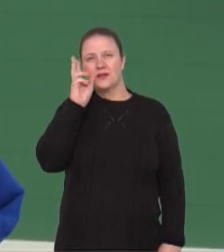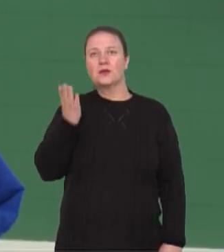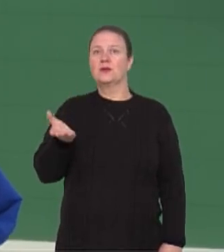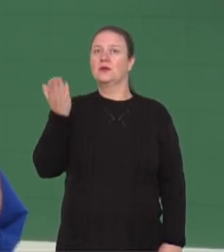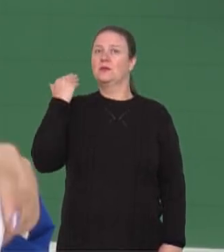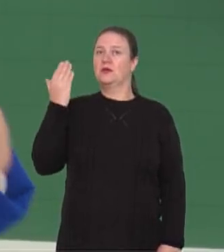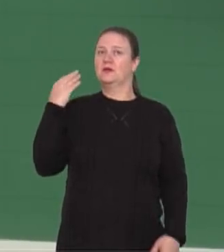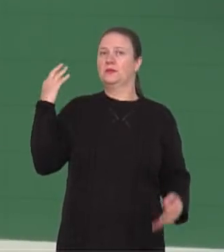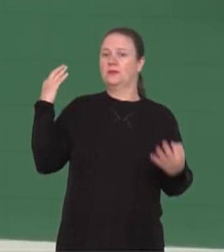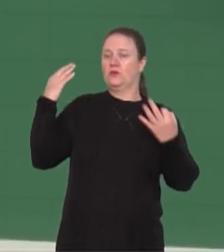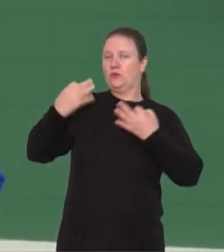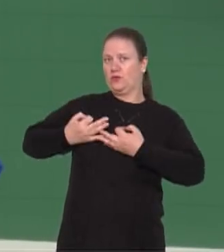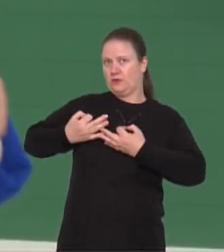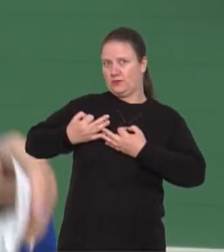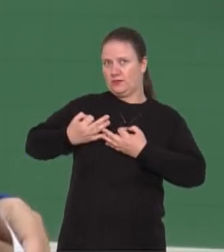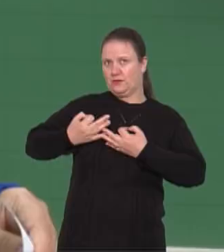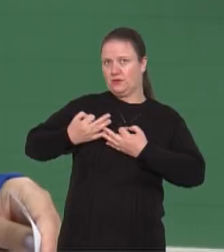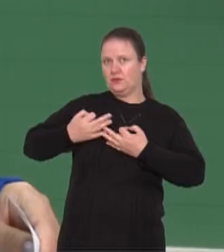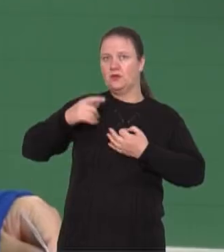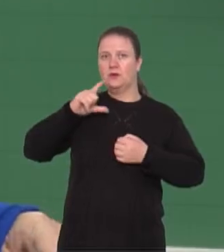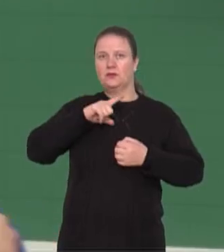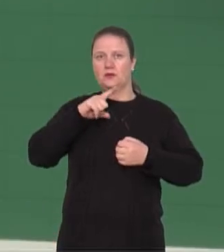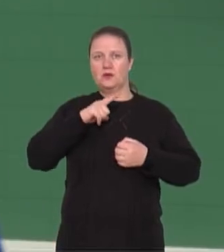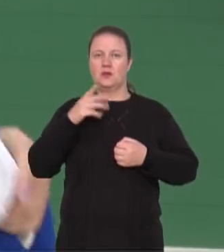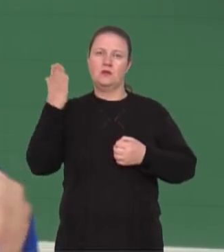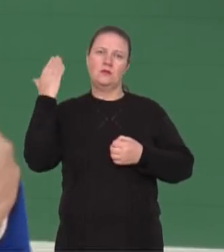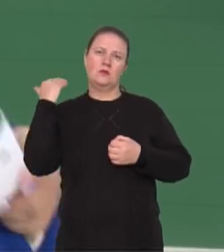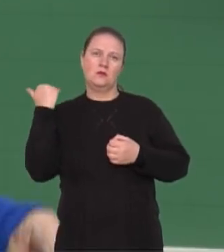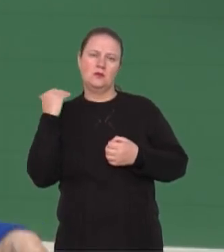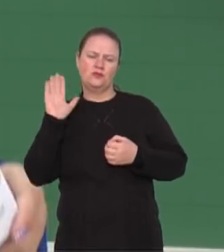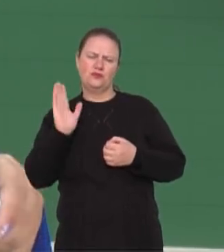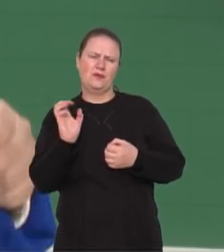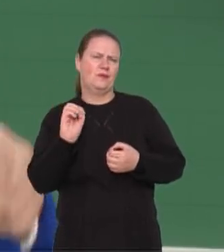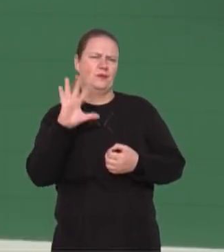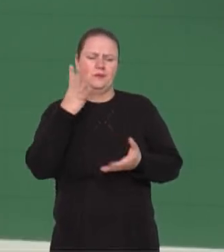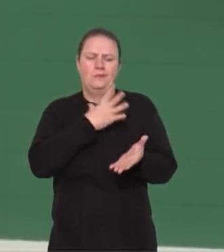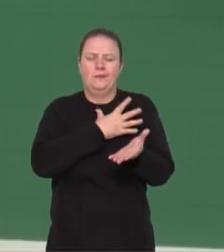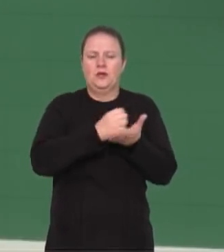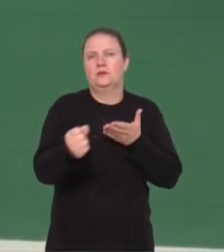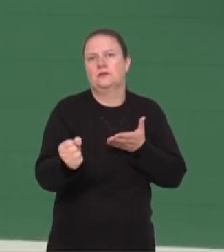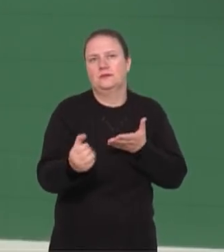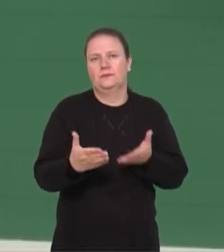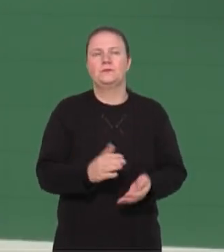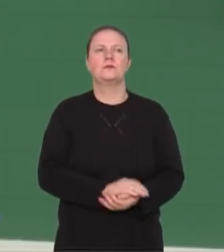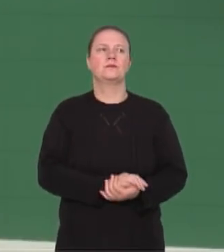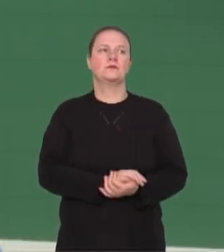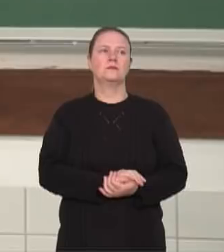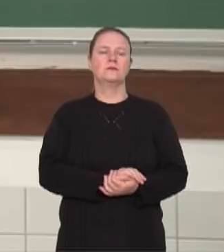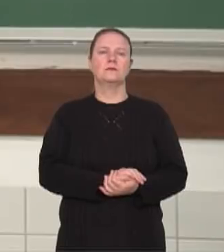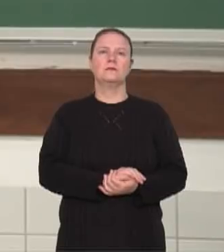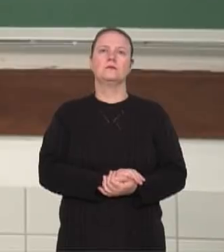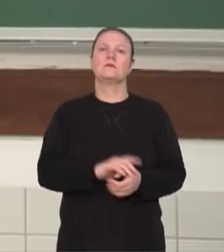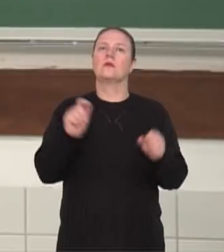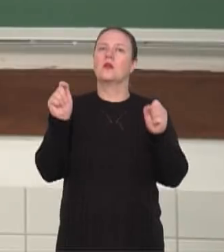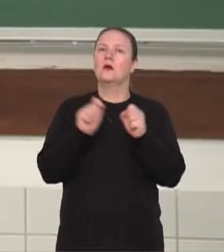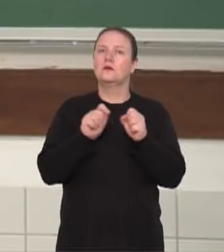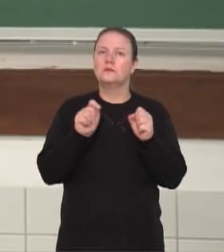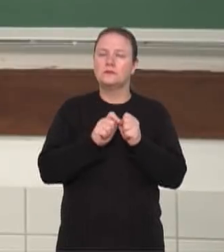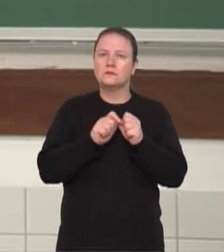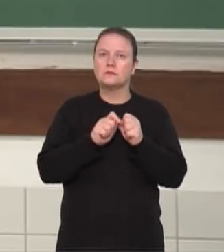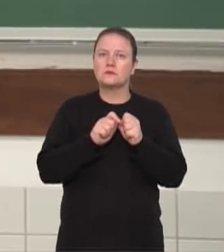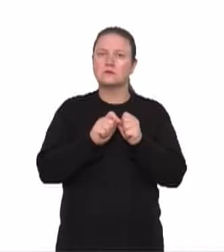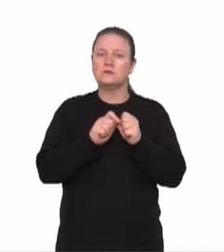que passado e pretérito são sinônimos, né? Um passado que já aconteceu é um pretérito perfeito. Então, ele fez um